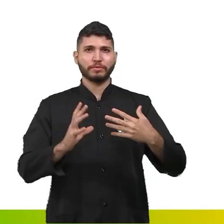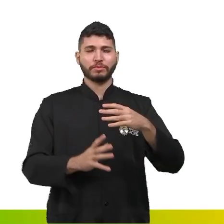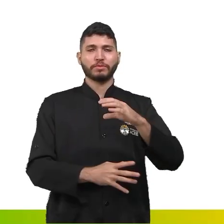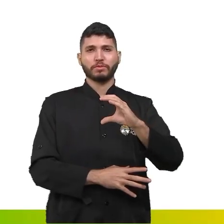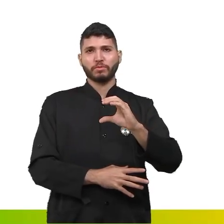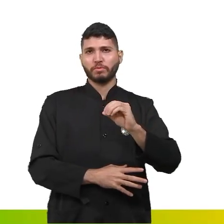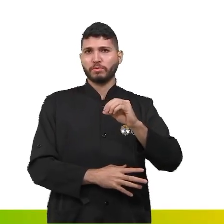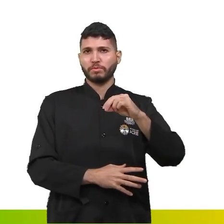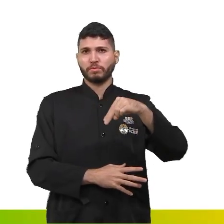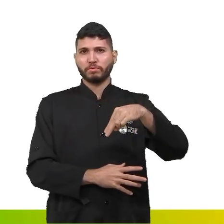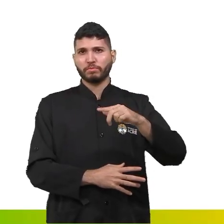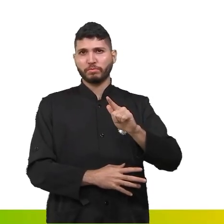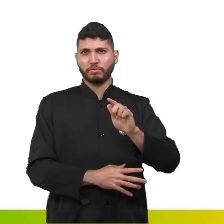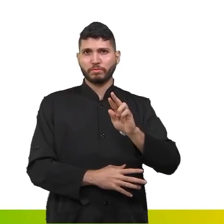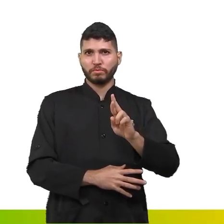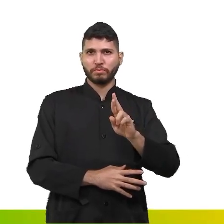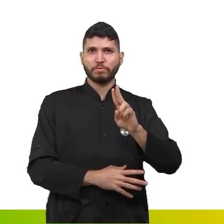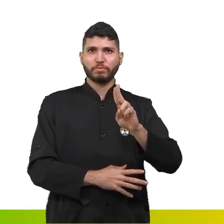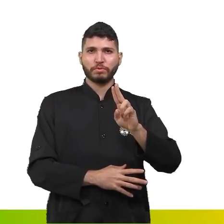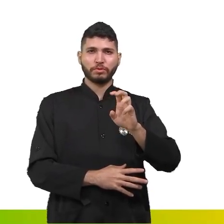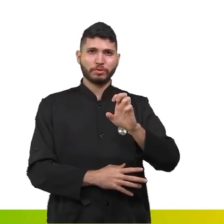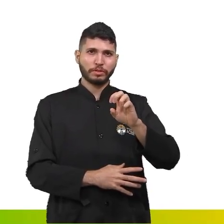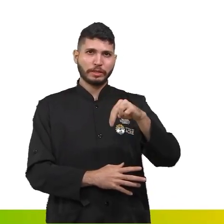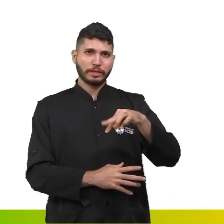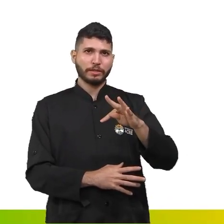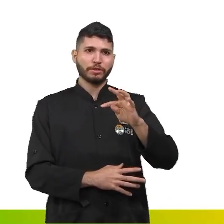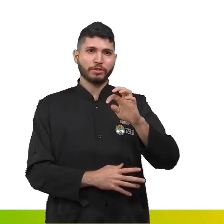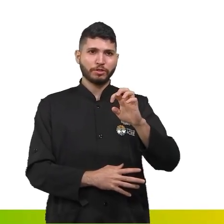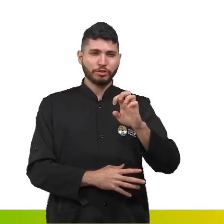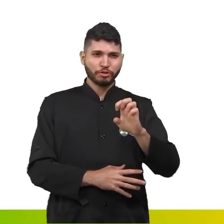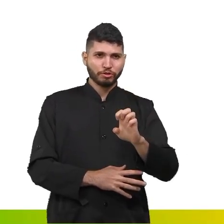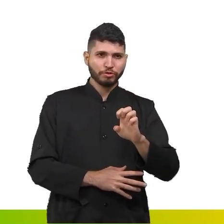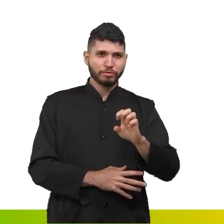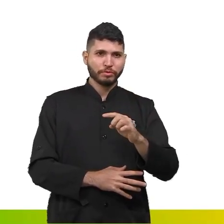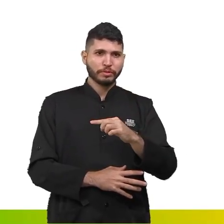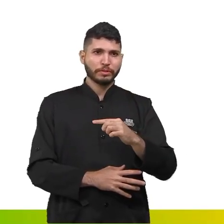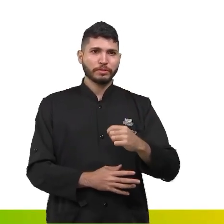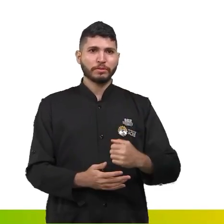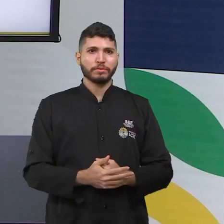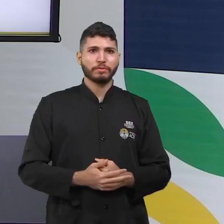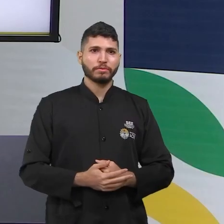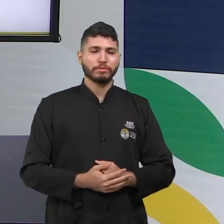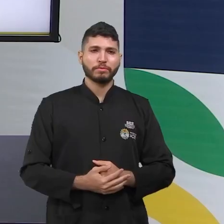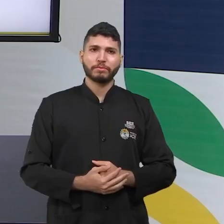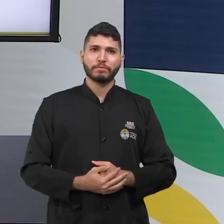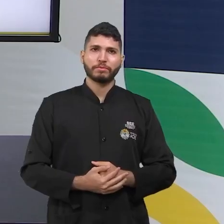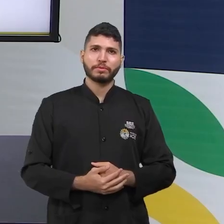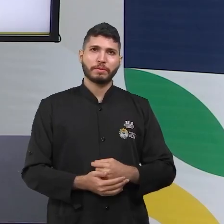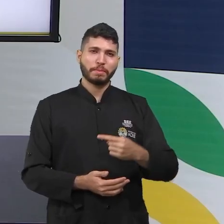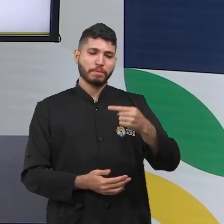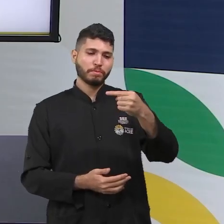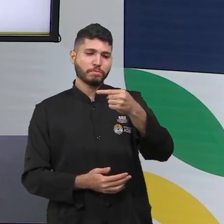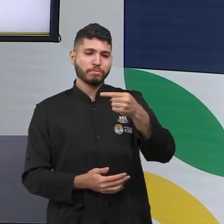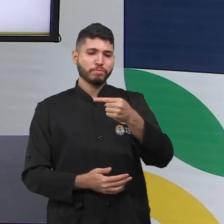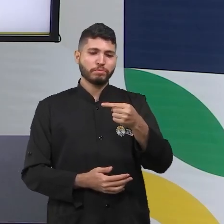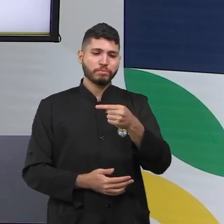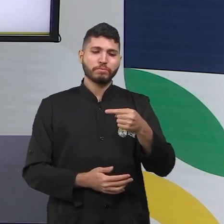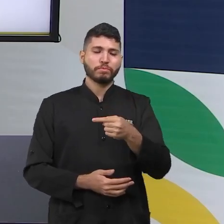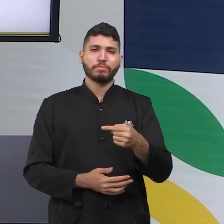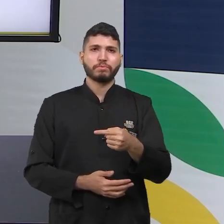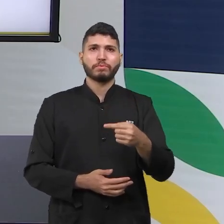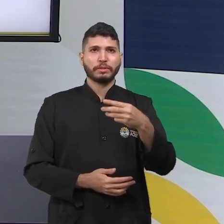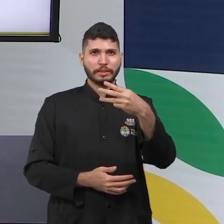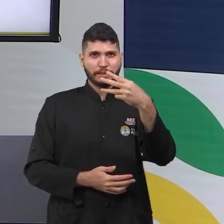três traços significa congruente. Pessoal, e aí nós podemos pensar,